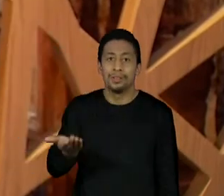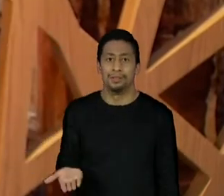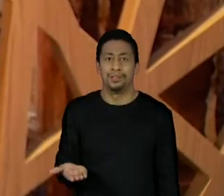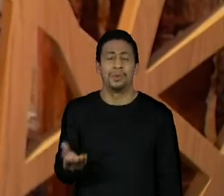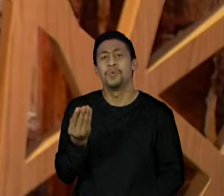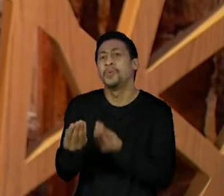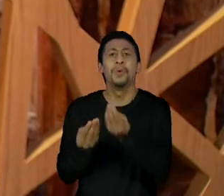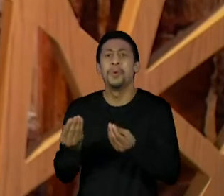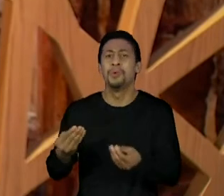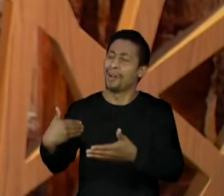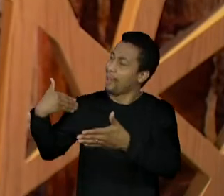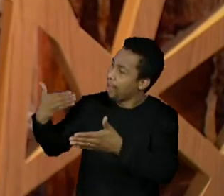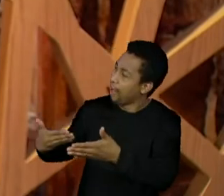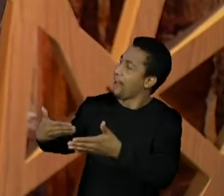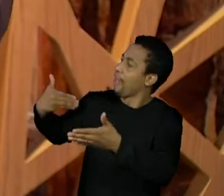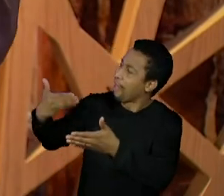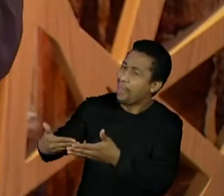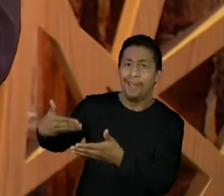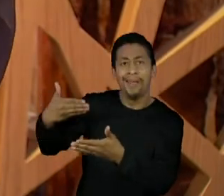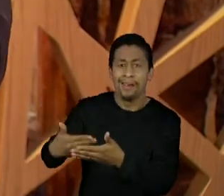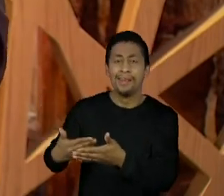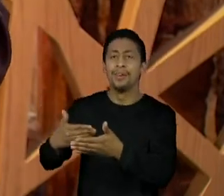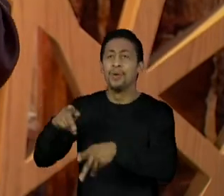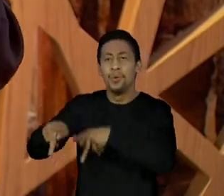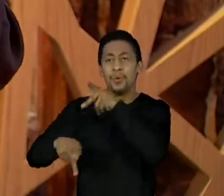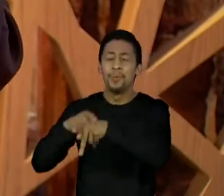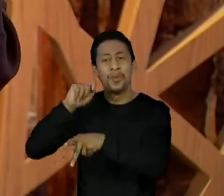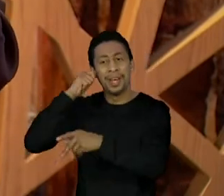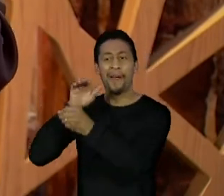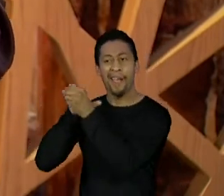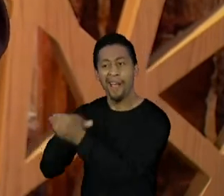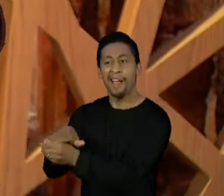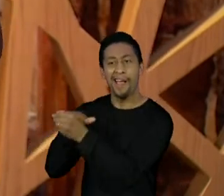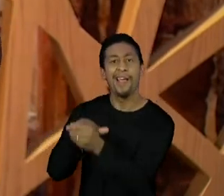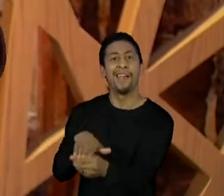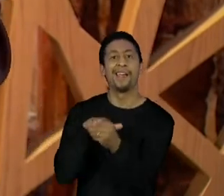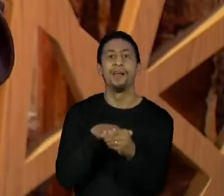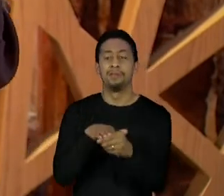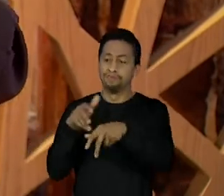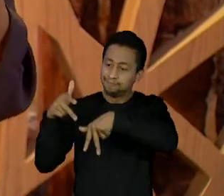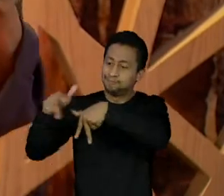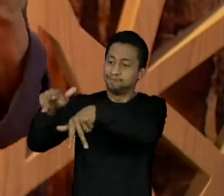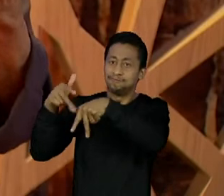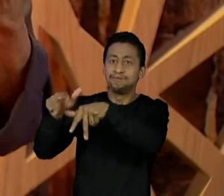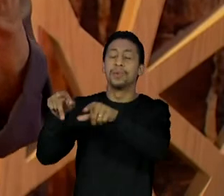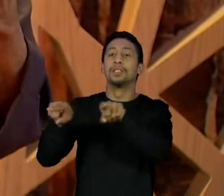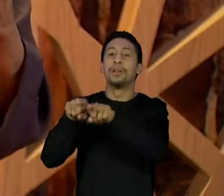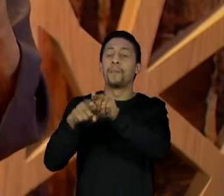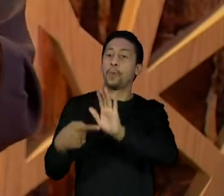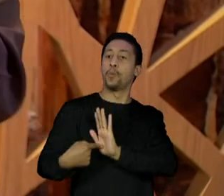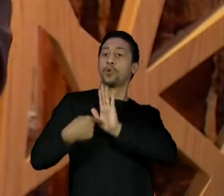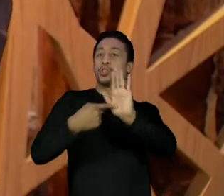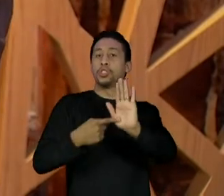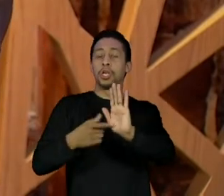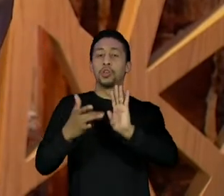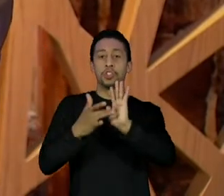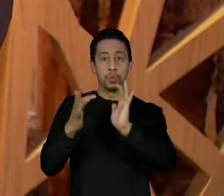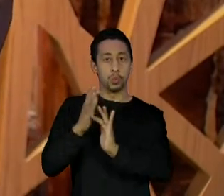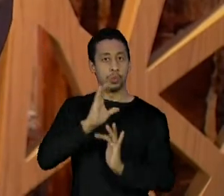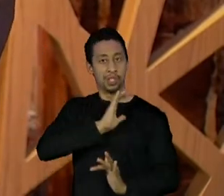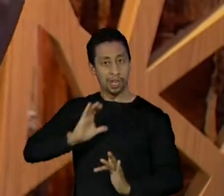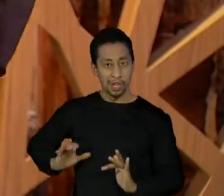essa perpetuação a partir da manipulação da figura do nosso Mestre Jesus Cristo, que